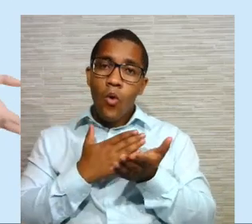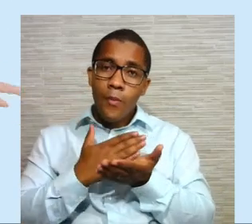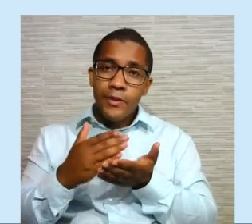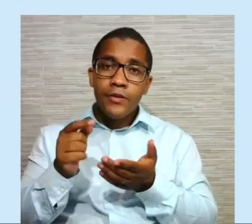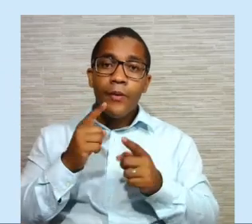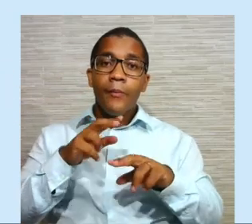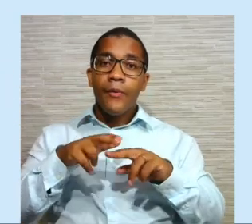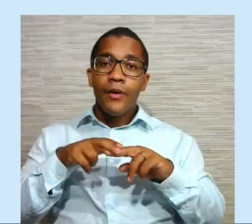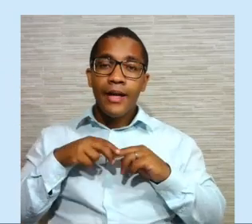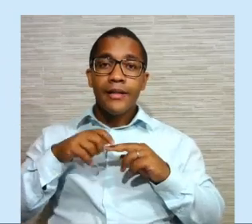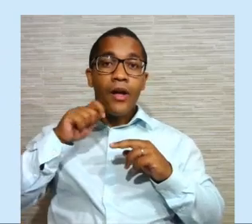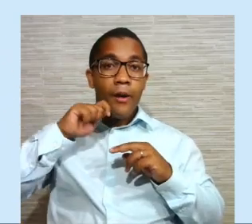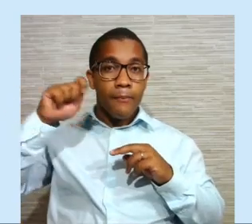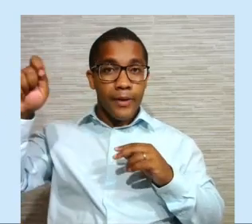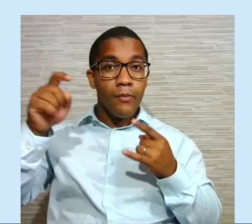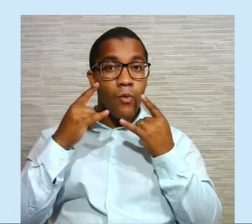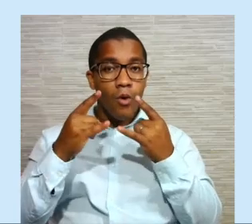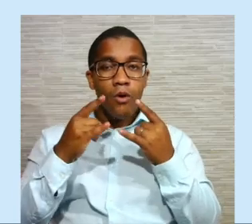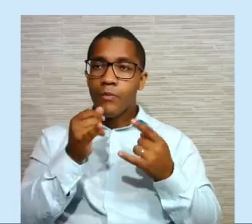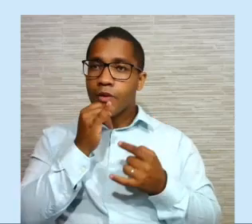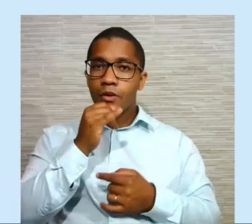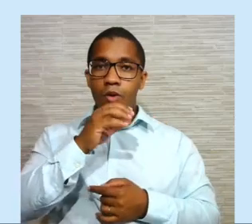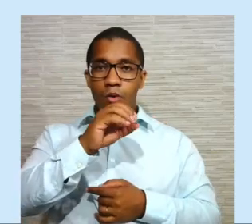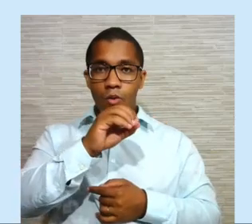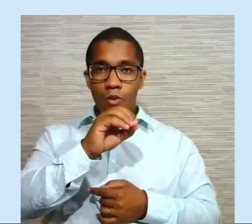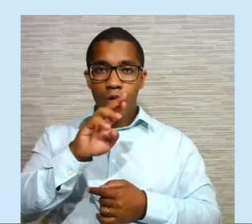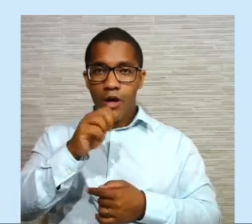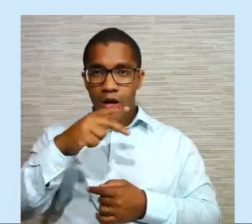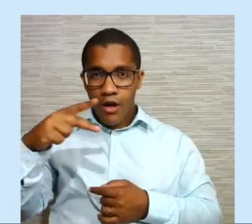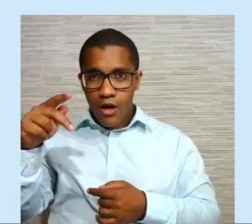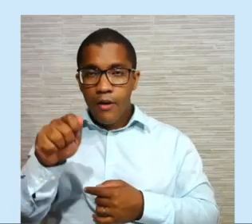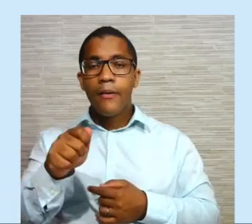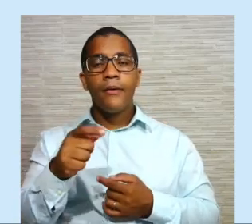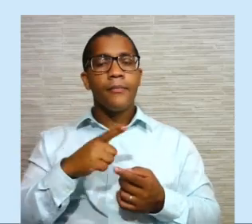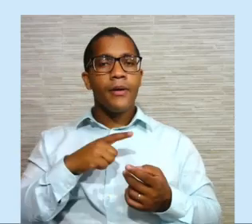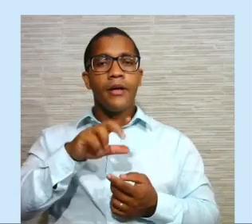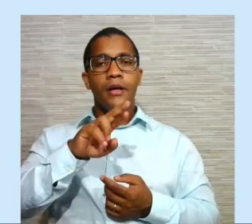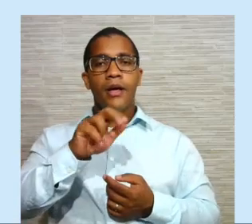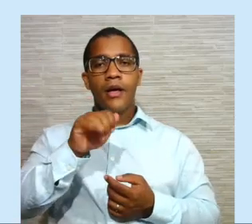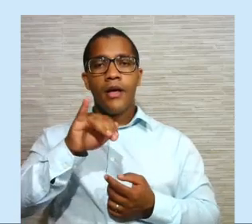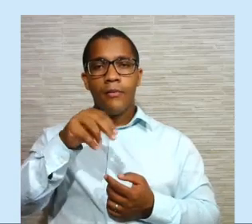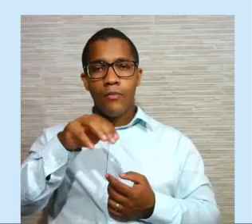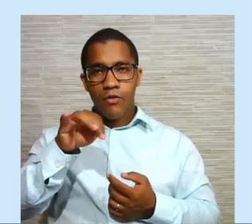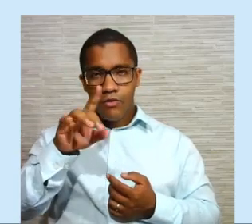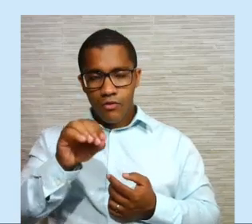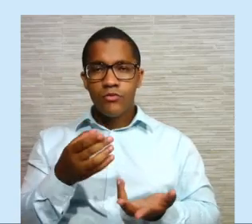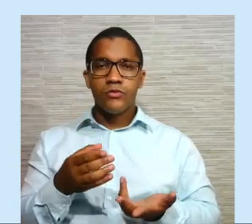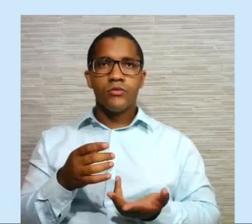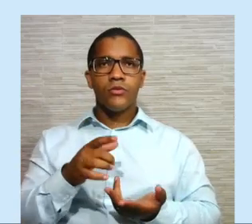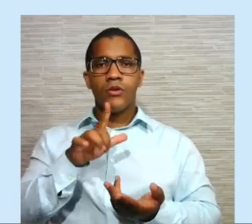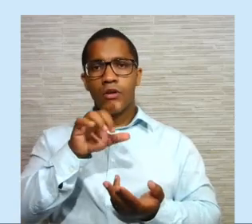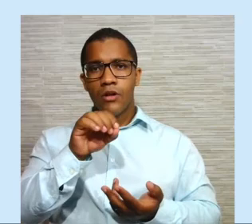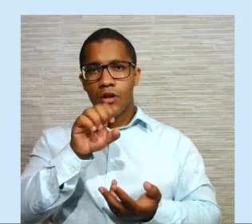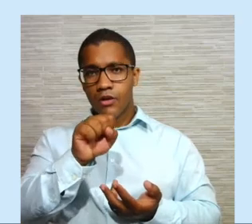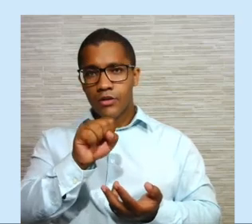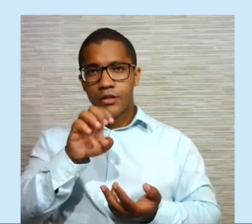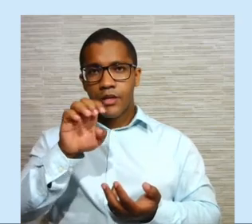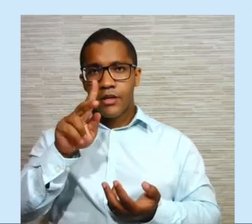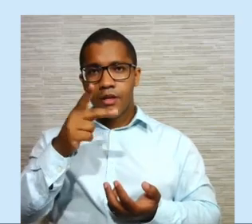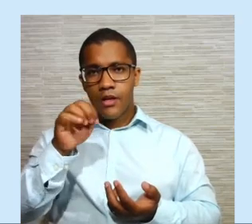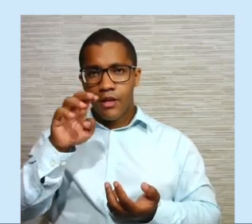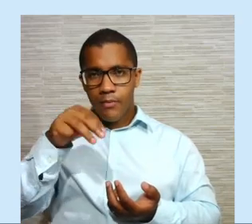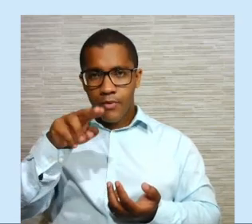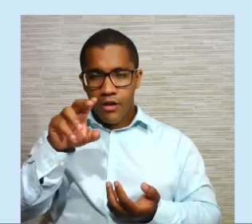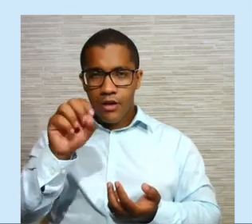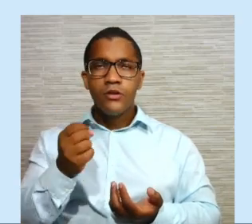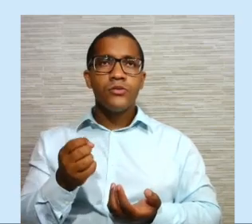no Abril pro Rock. Então, bandas como o Rapa, Raimundos, Los Hermanos, Pitty, todos esses artistas também